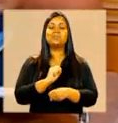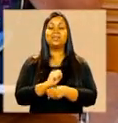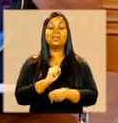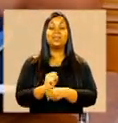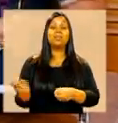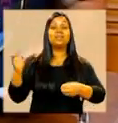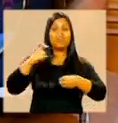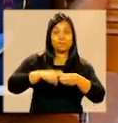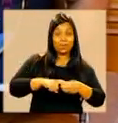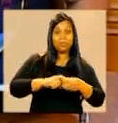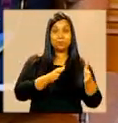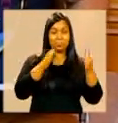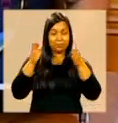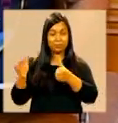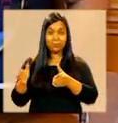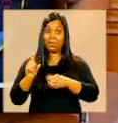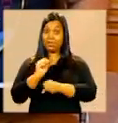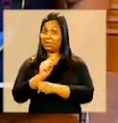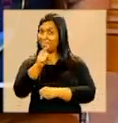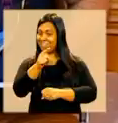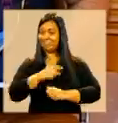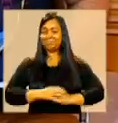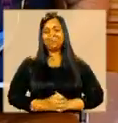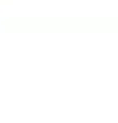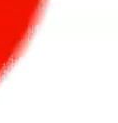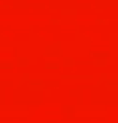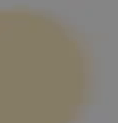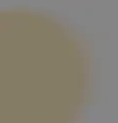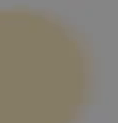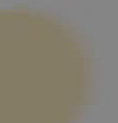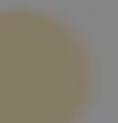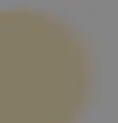breve intervalo e volta na sequência. Fica com a gente no terceiro bloco, hein?